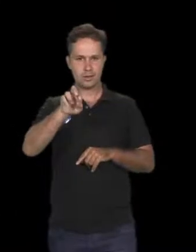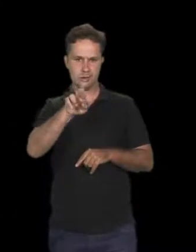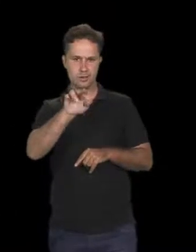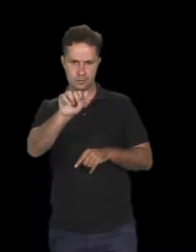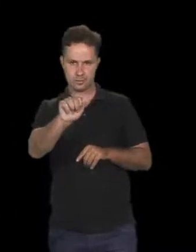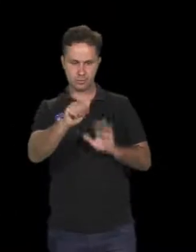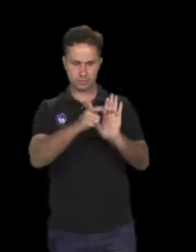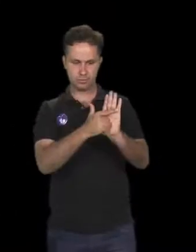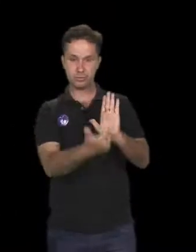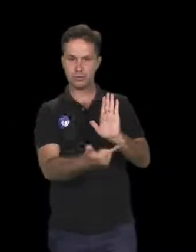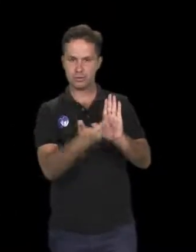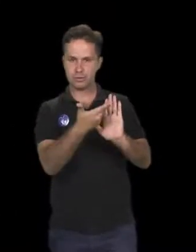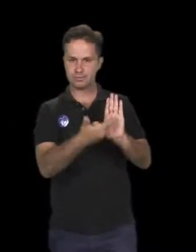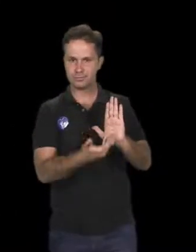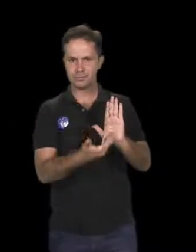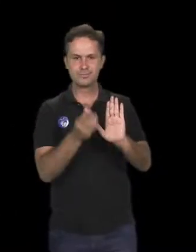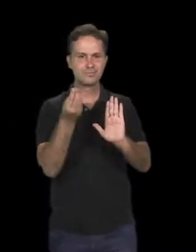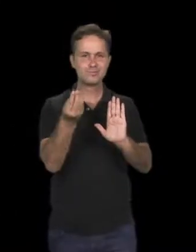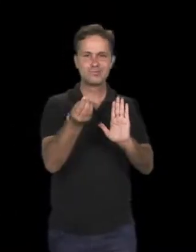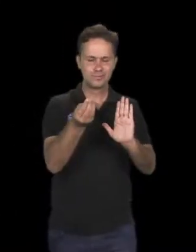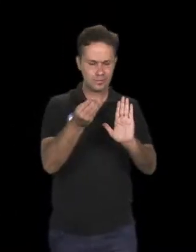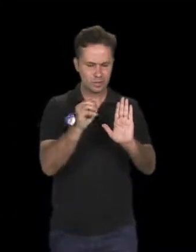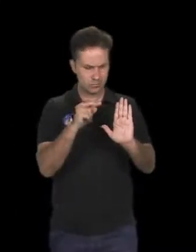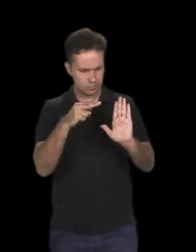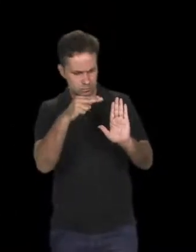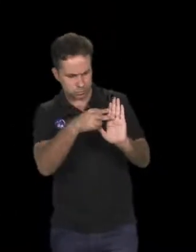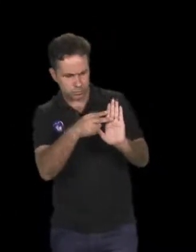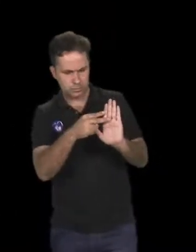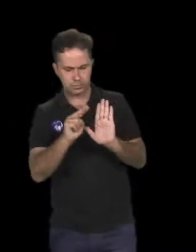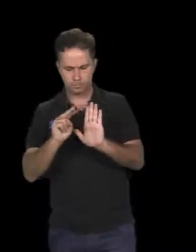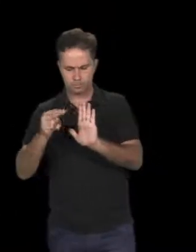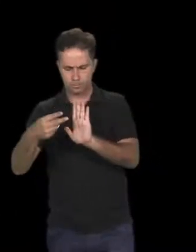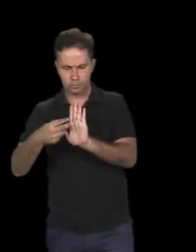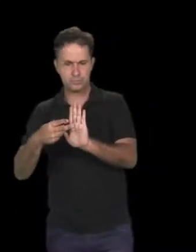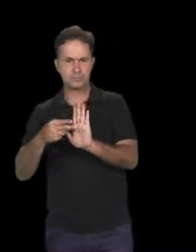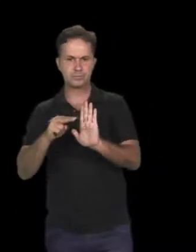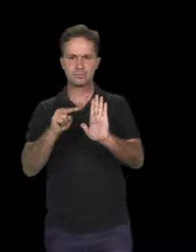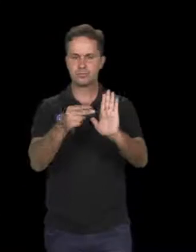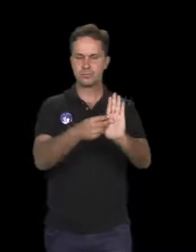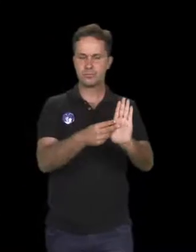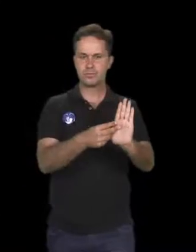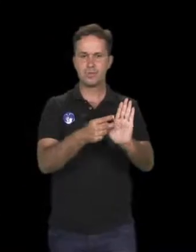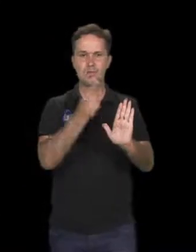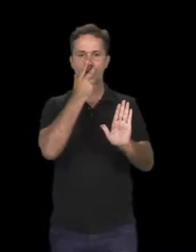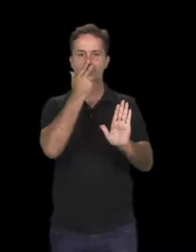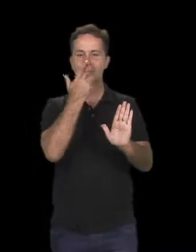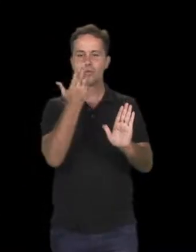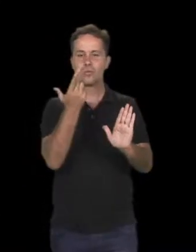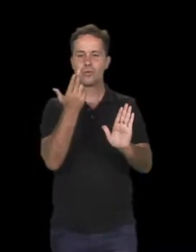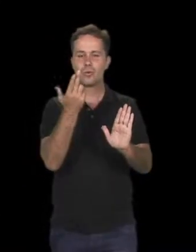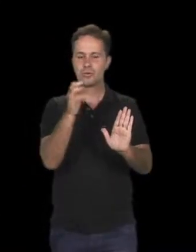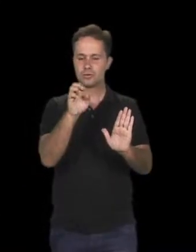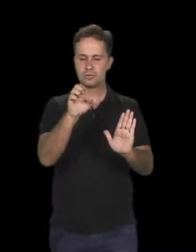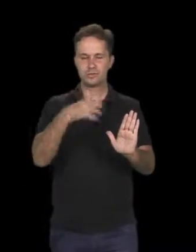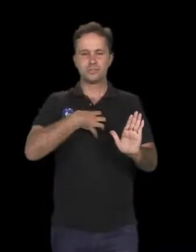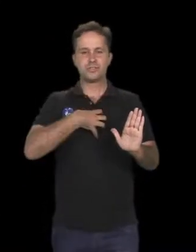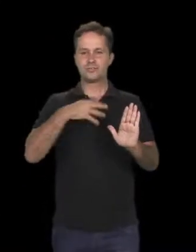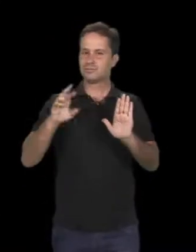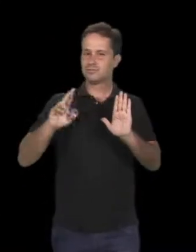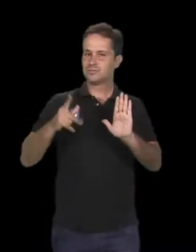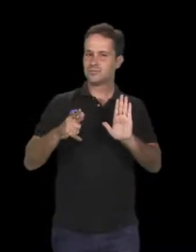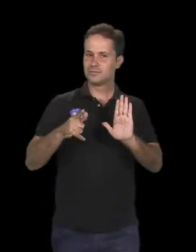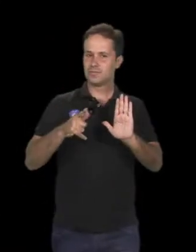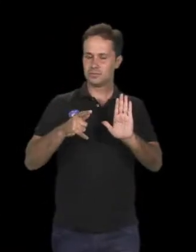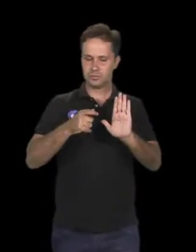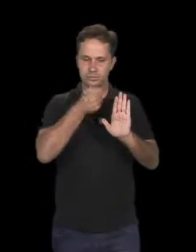esse recurso, né, esse estilo que a gente se propôs a adotar para abordar temas de ciência que não necessariamente são o